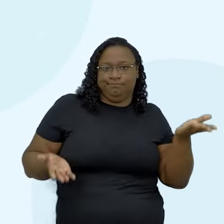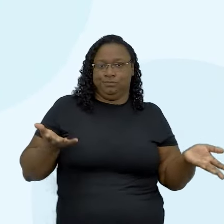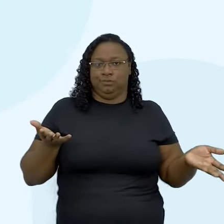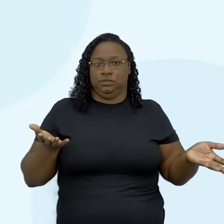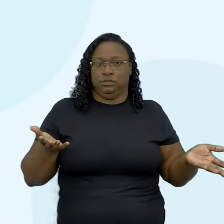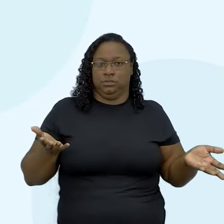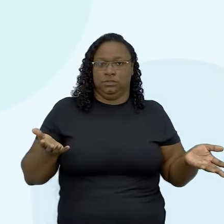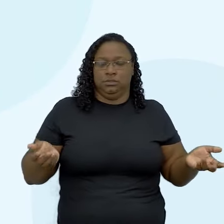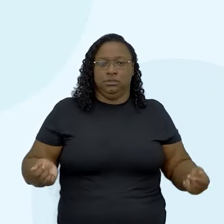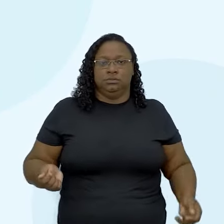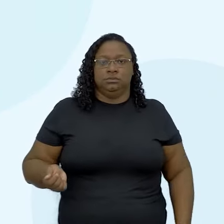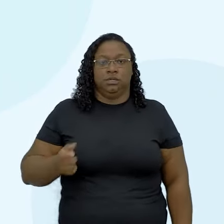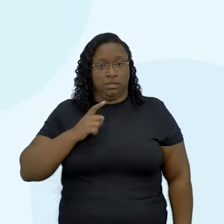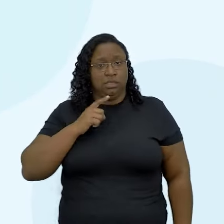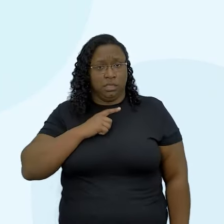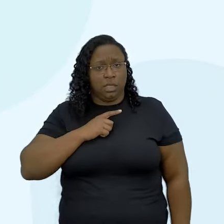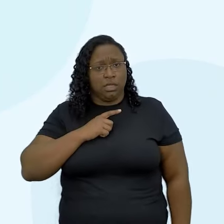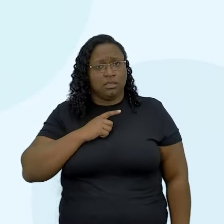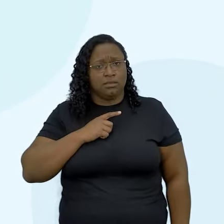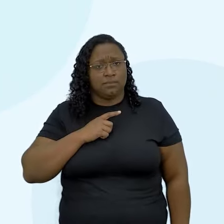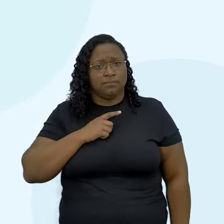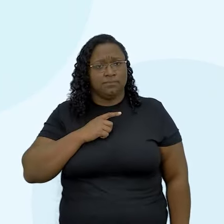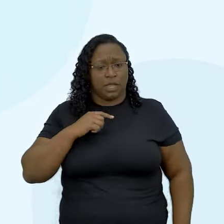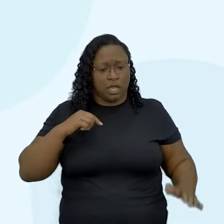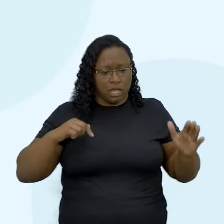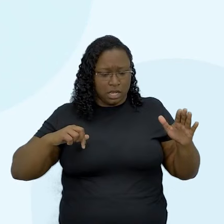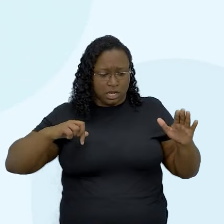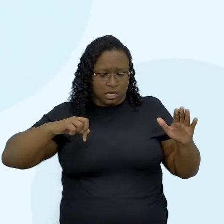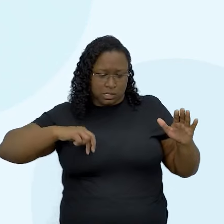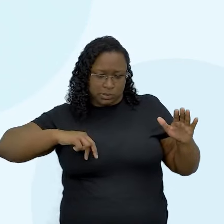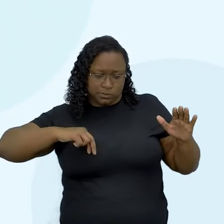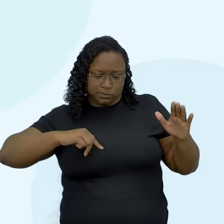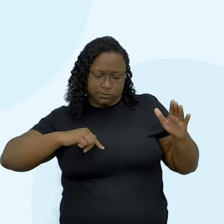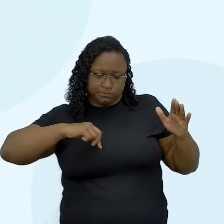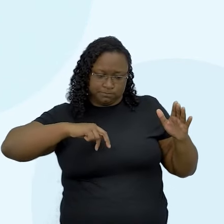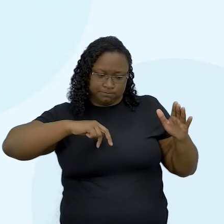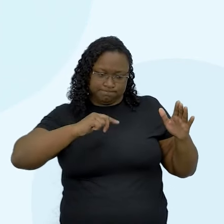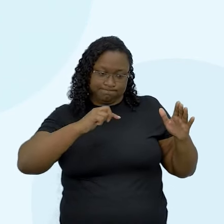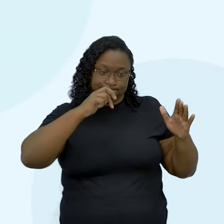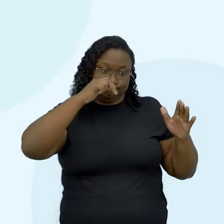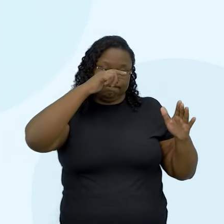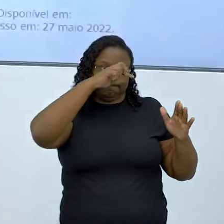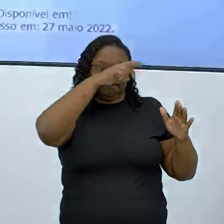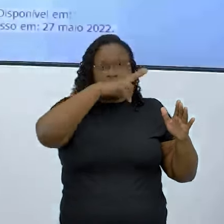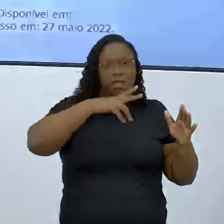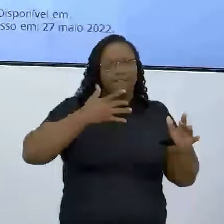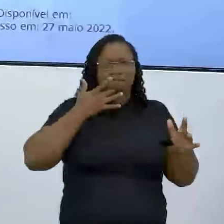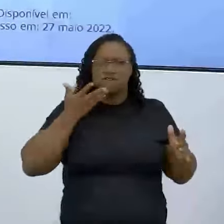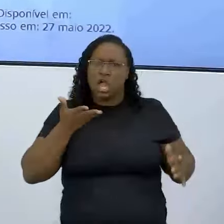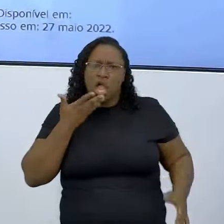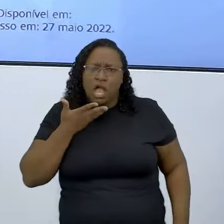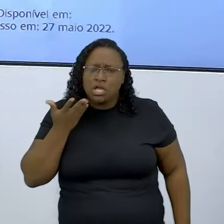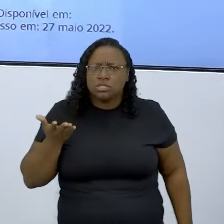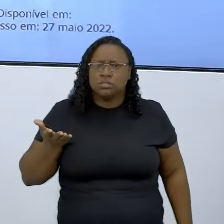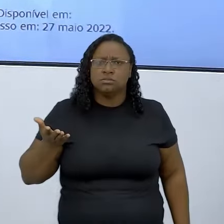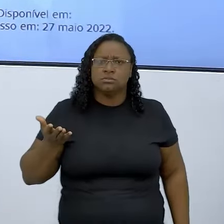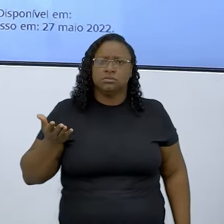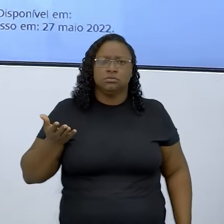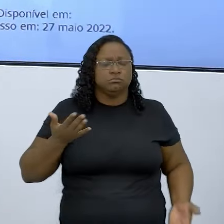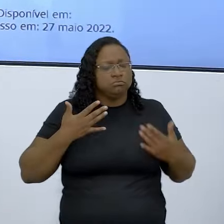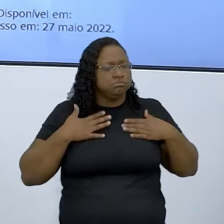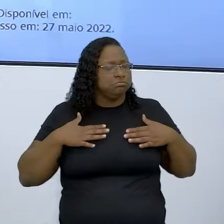esse degrau que existe em cada classe social, ele é um degrau pequeno, ele é algo super fácil, uma barreira super tranquila de você